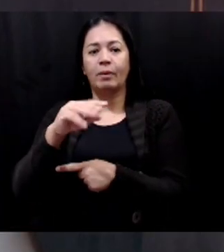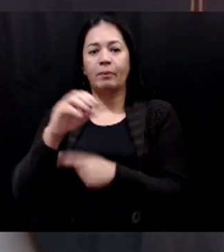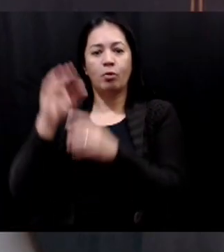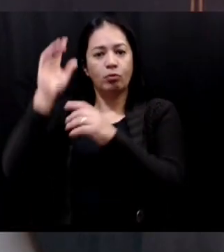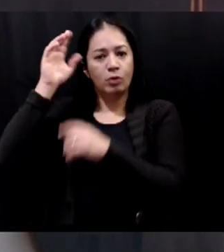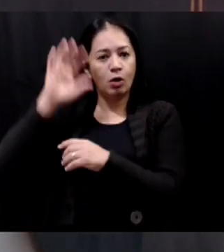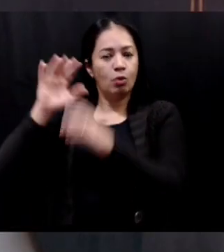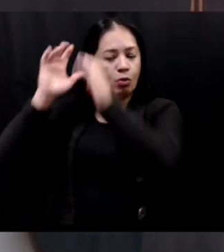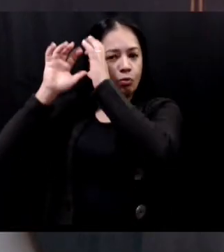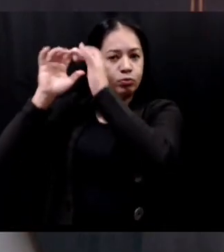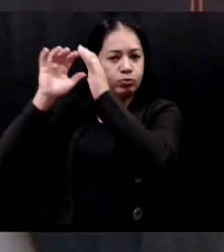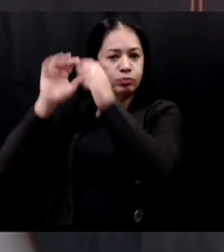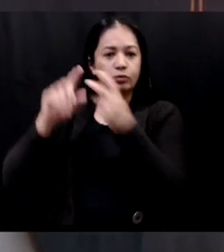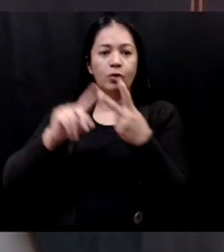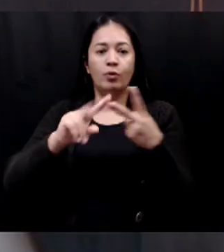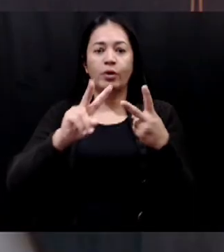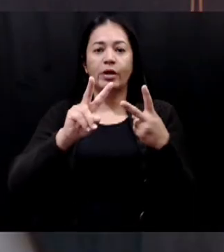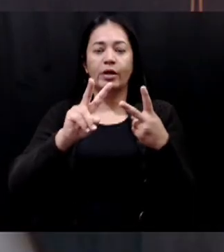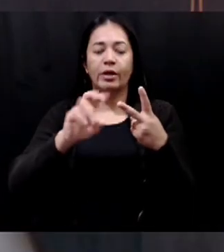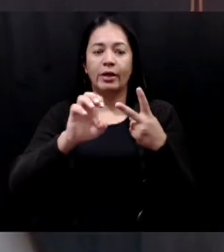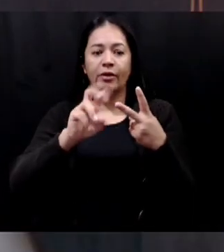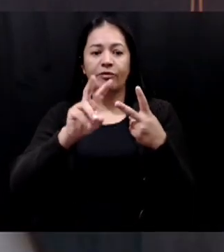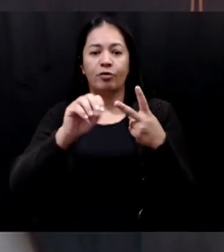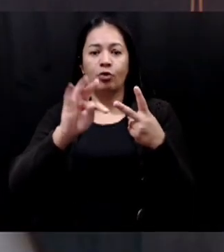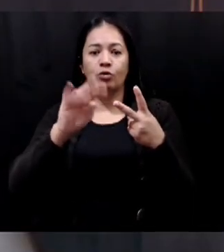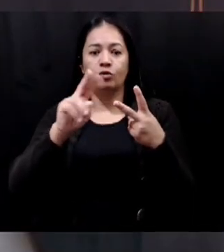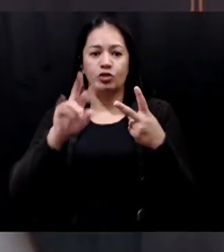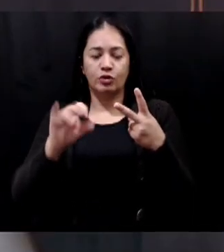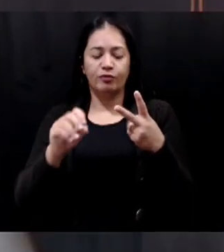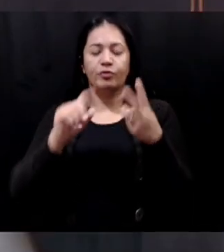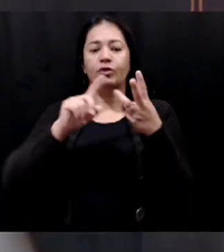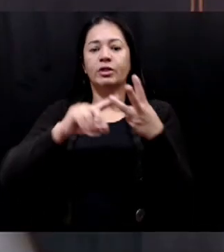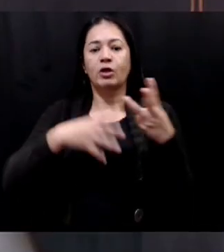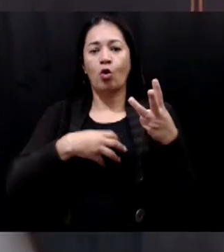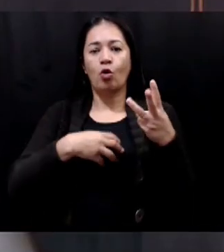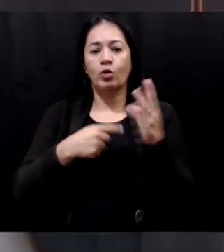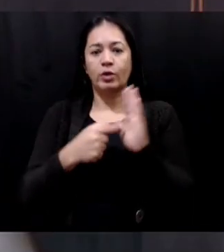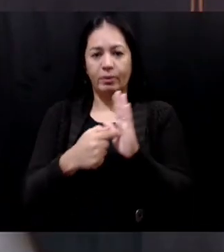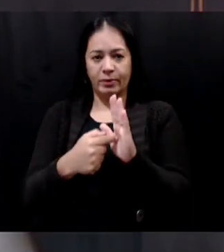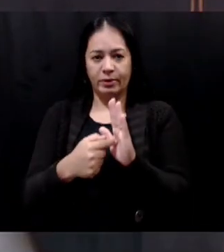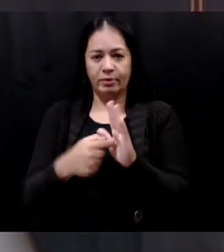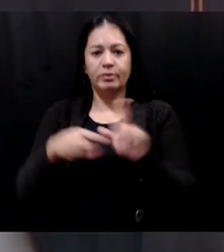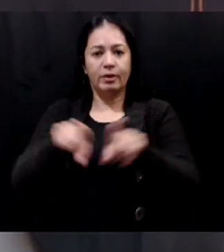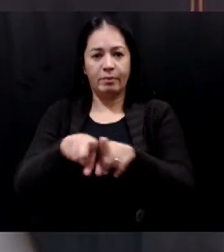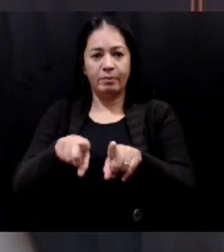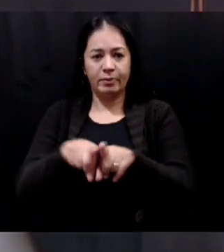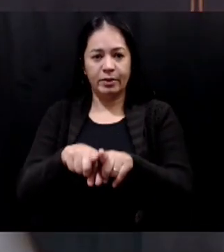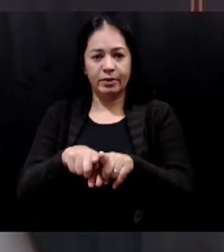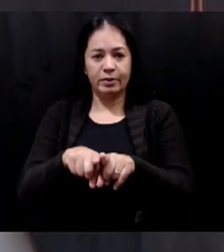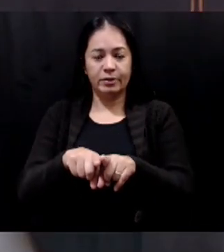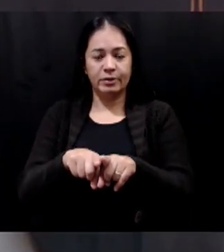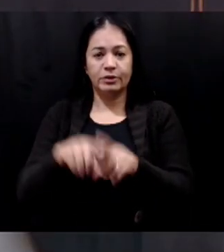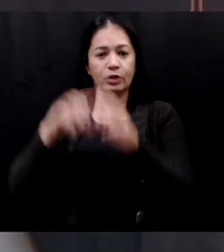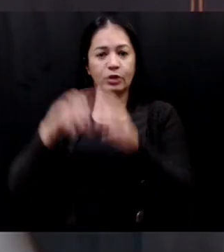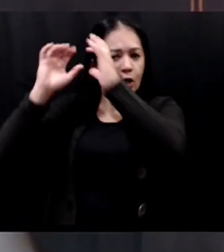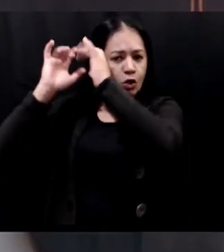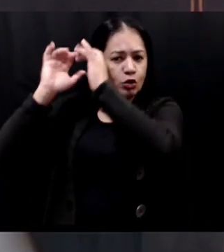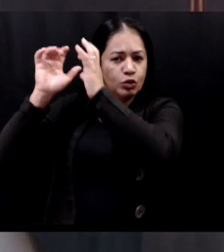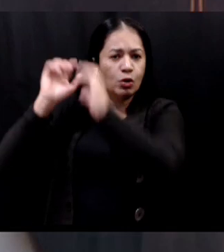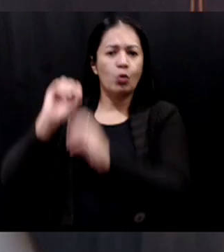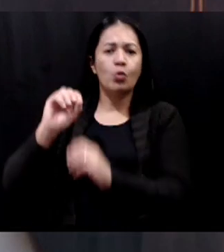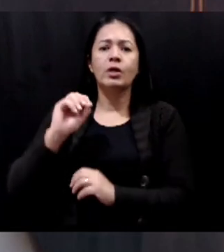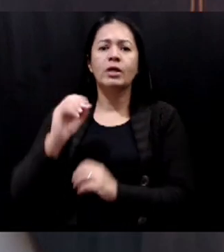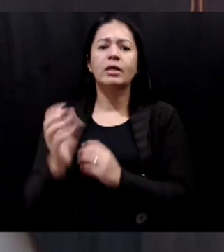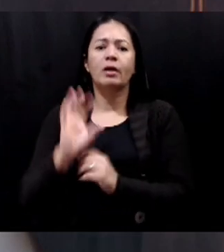evolutivo e o fator comportamental. Então, se a gente pensar no hipotálamo, que é essa região do nosso cérebro, o que acontece? Por